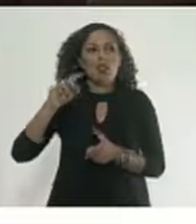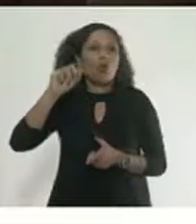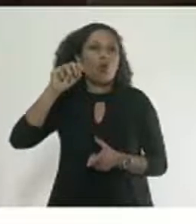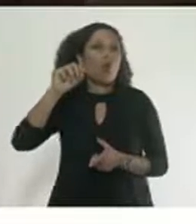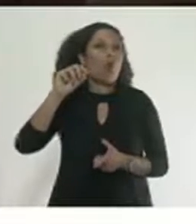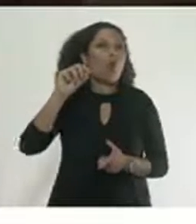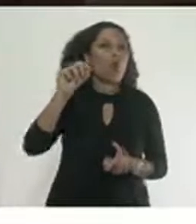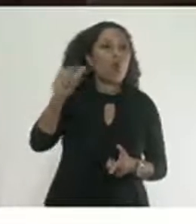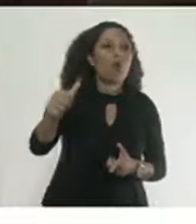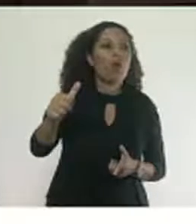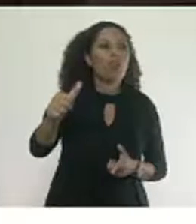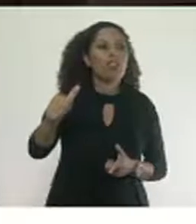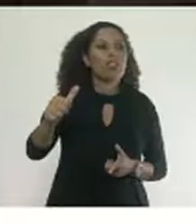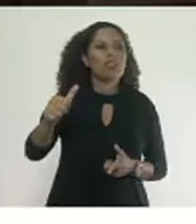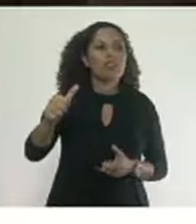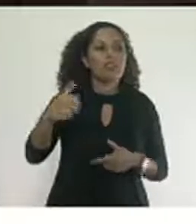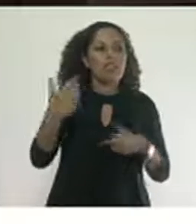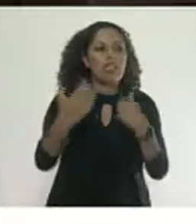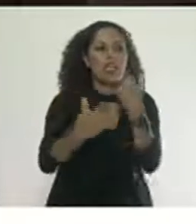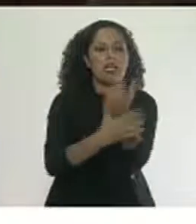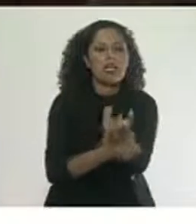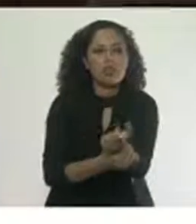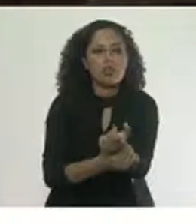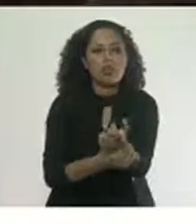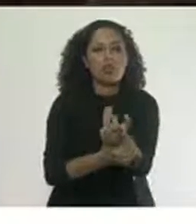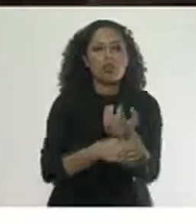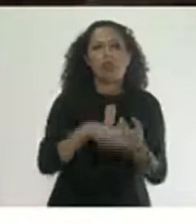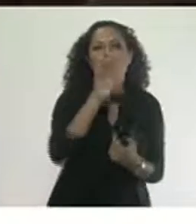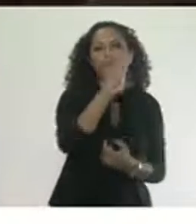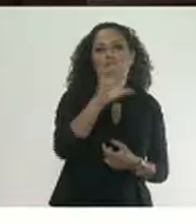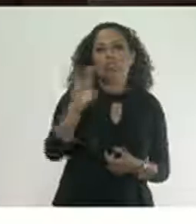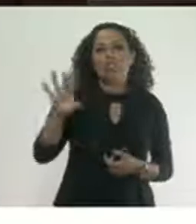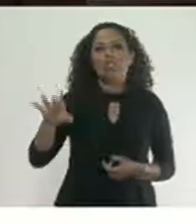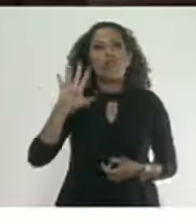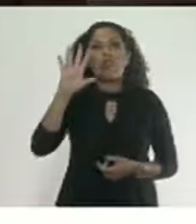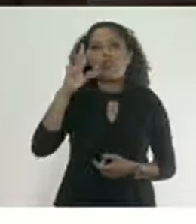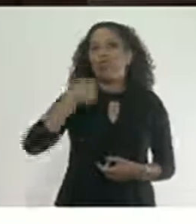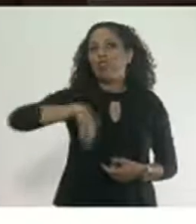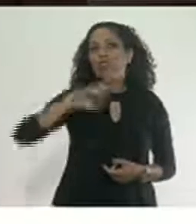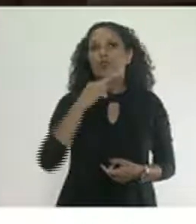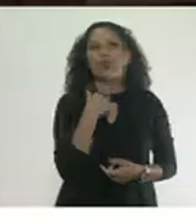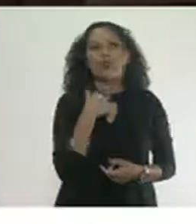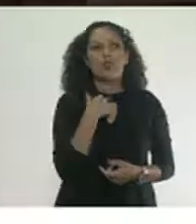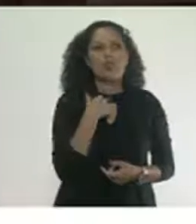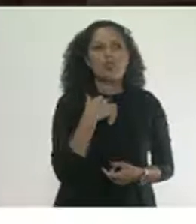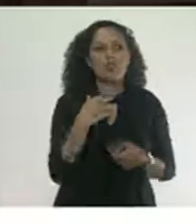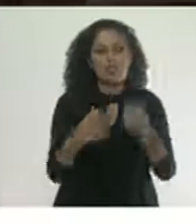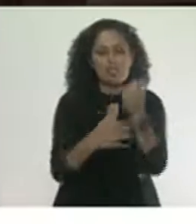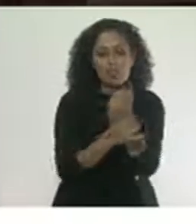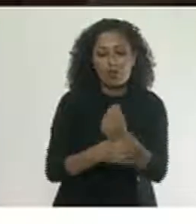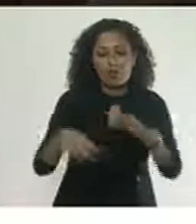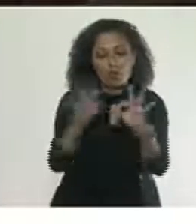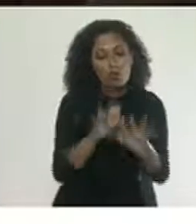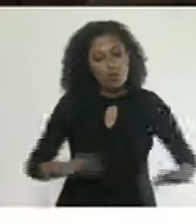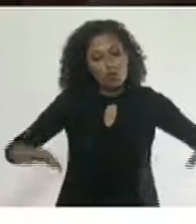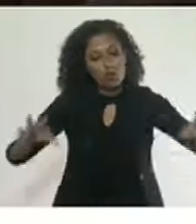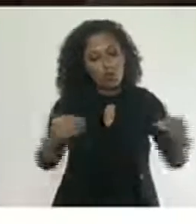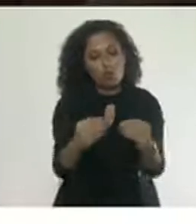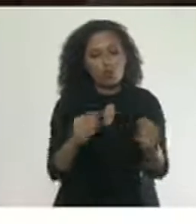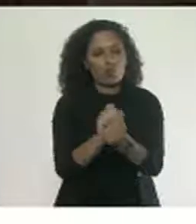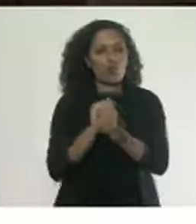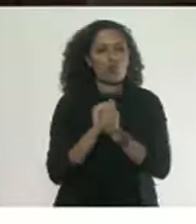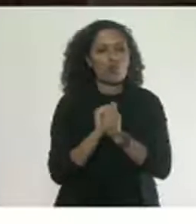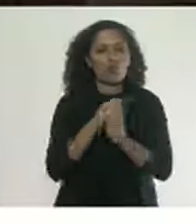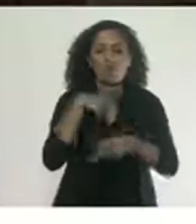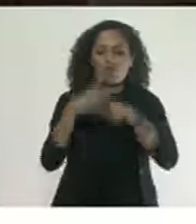que um elemento para a segurança individual, quando a gente não tem garantido a segurança coletiva, pensada como